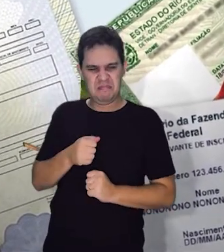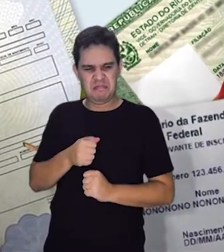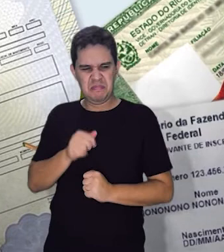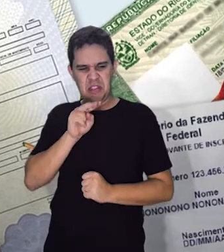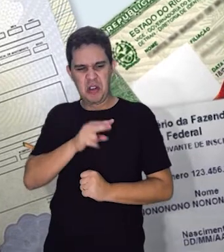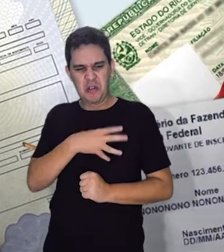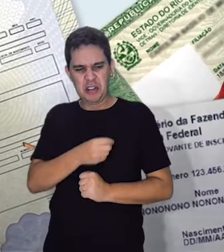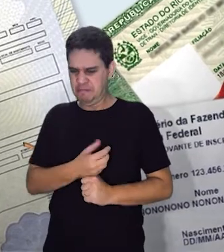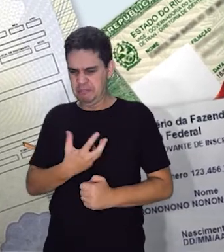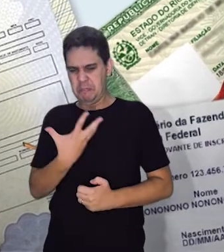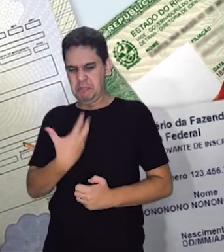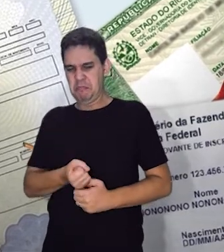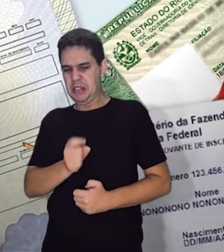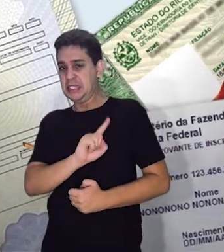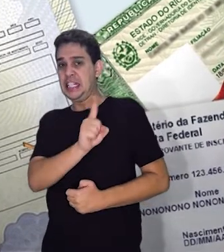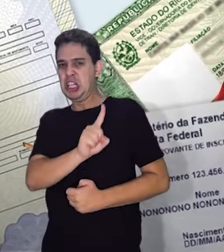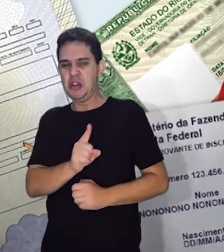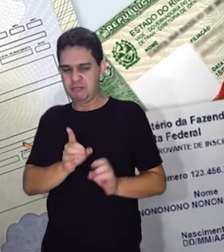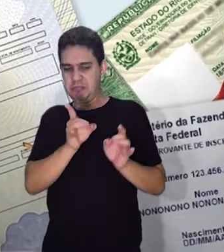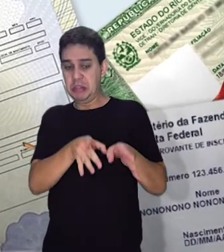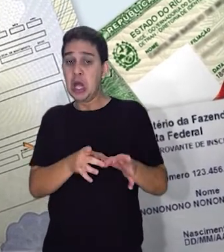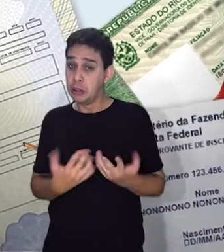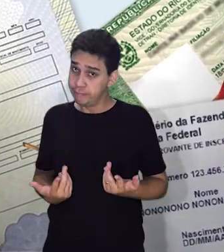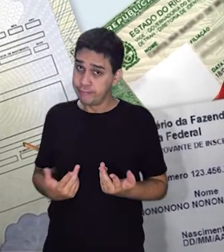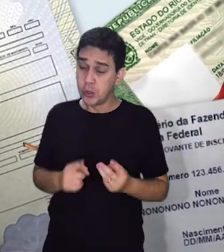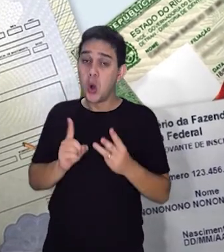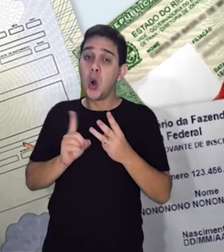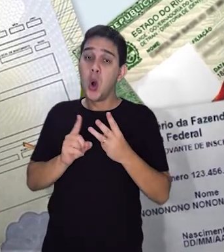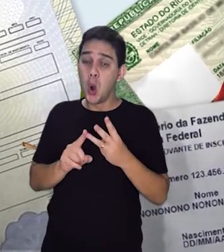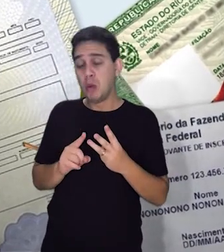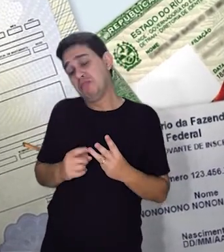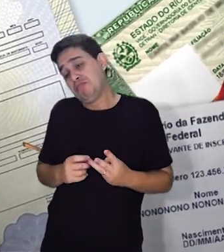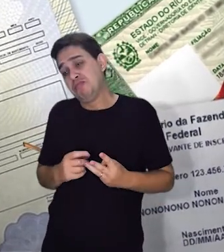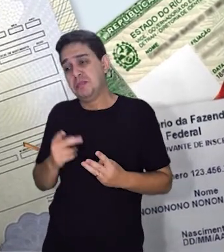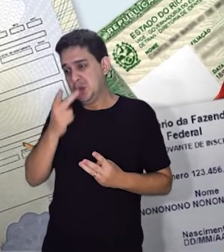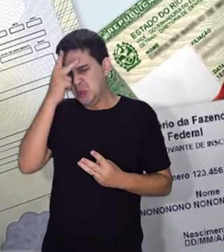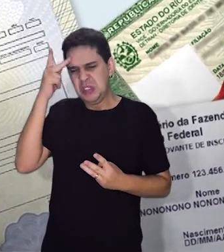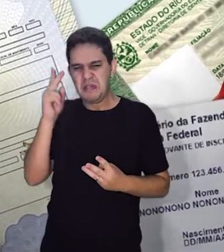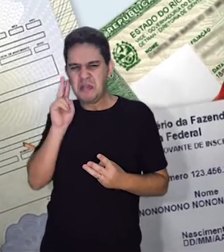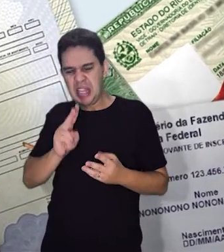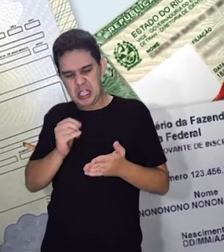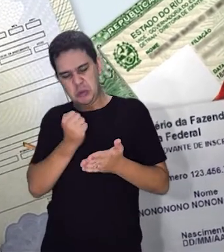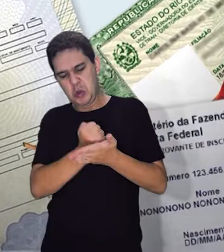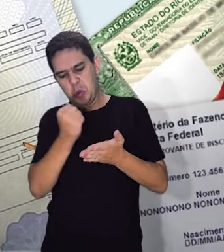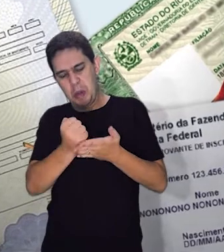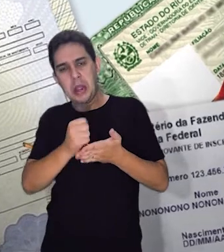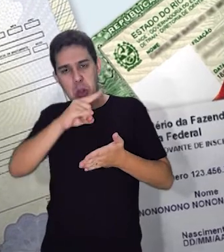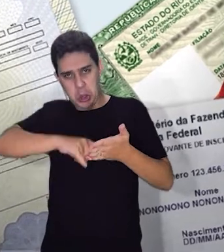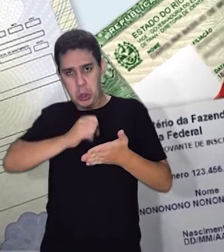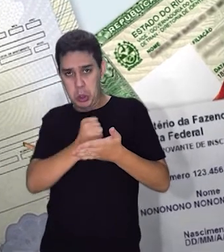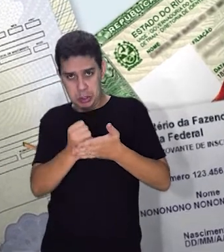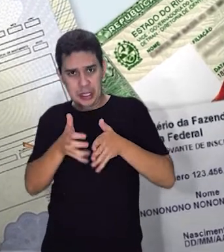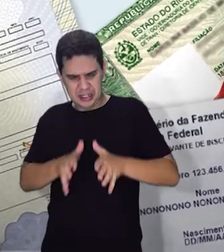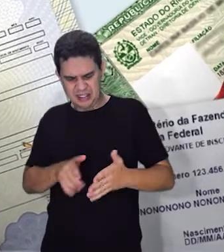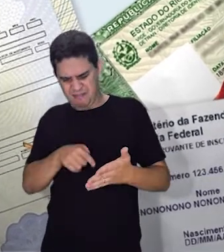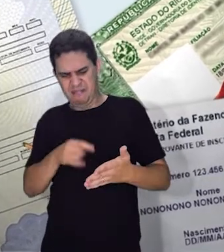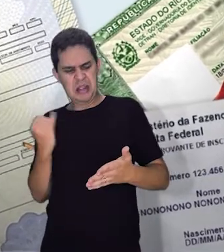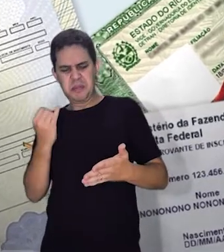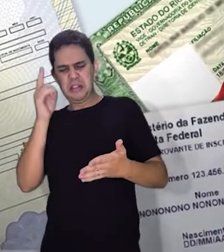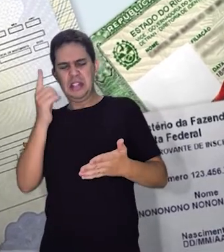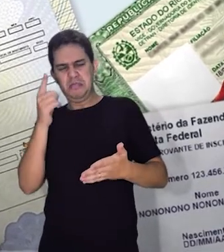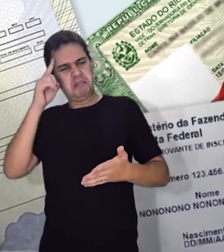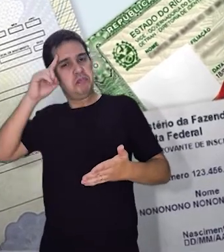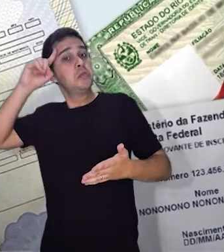documentação dos pais ou mesmo o desconhecimento da importância do registro civil estão entre as explicações que levam